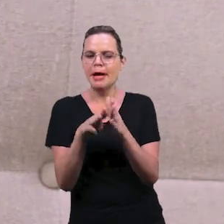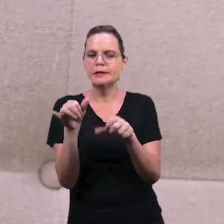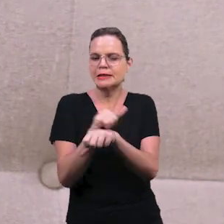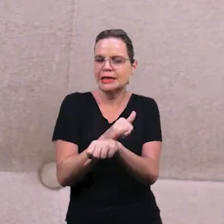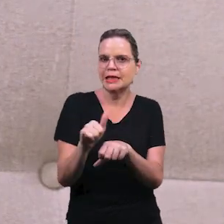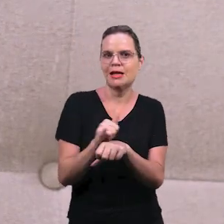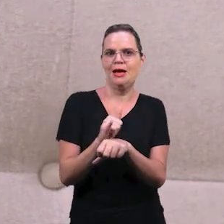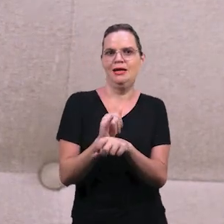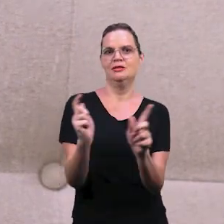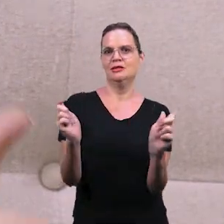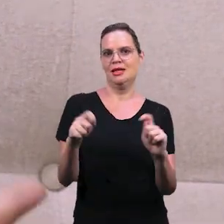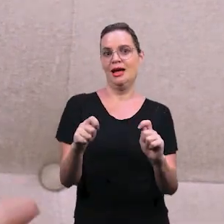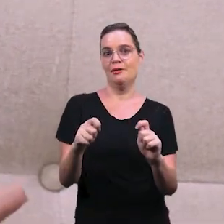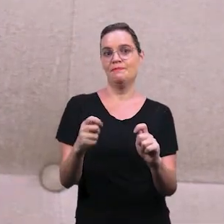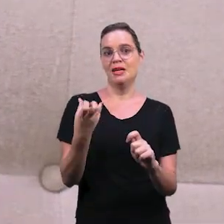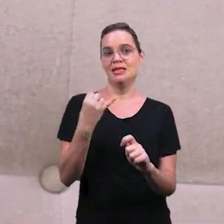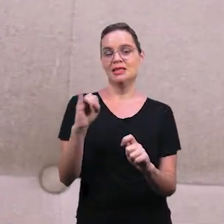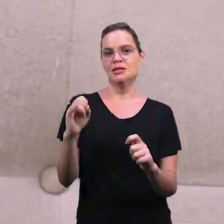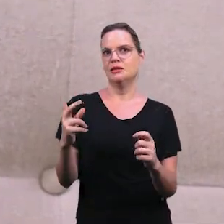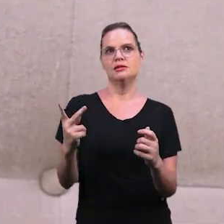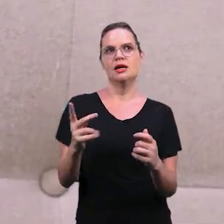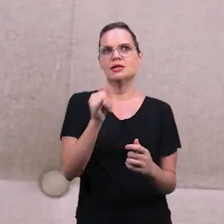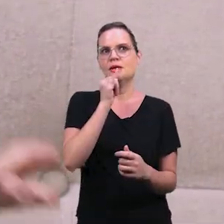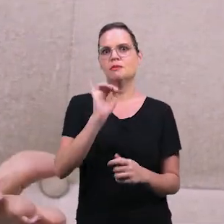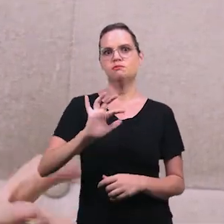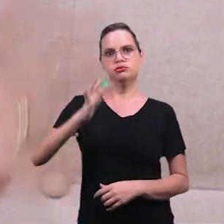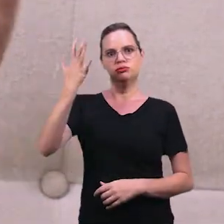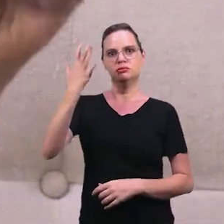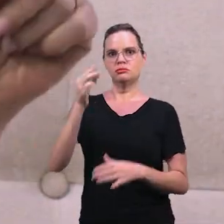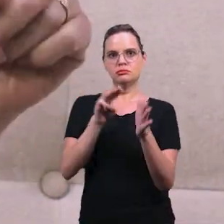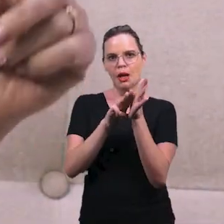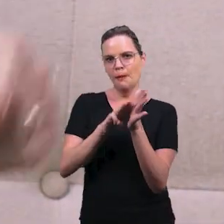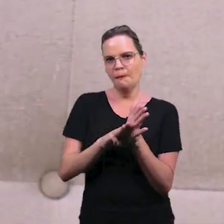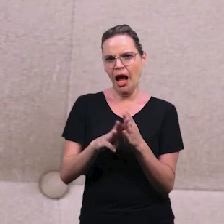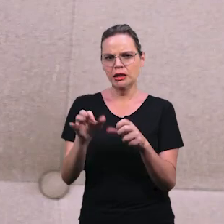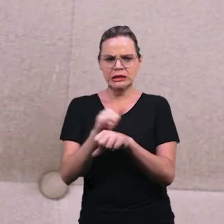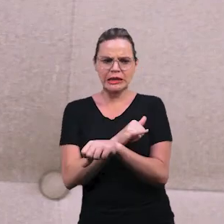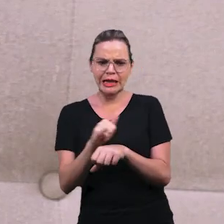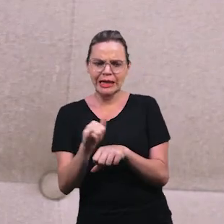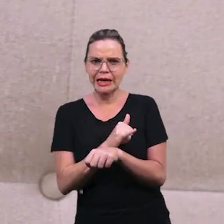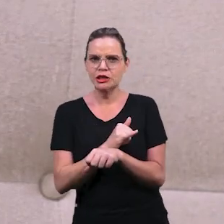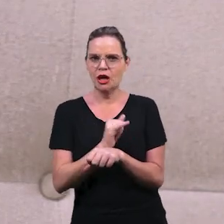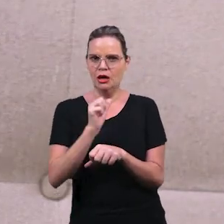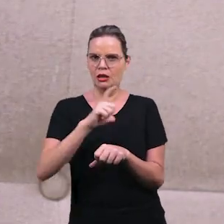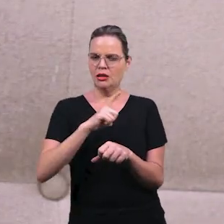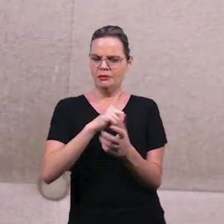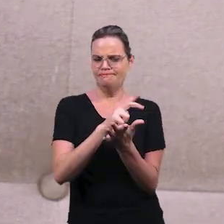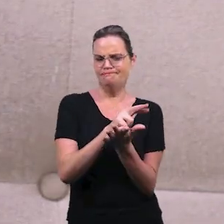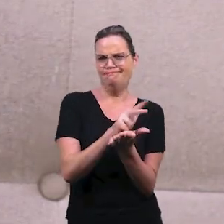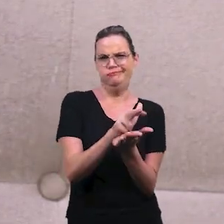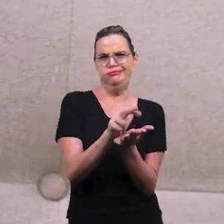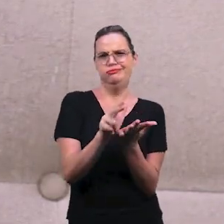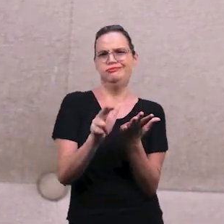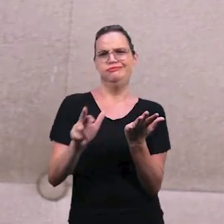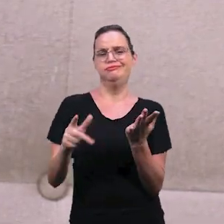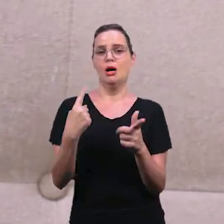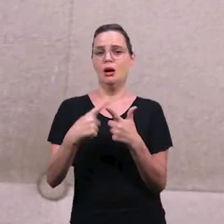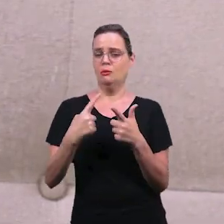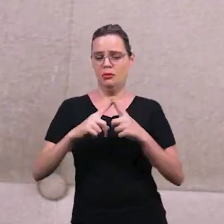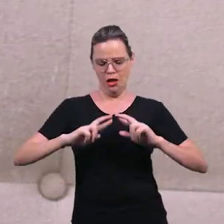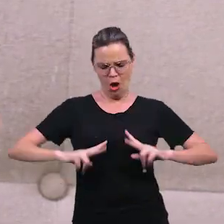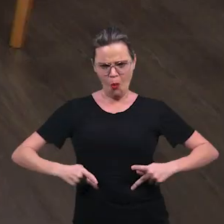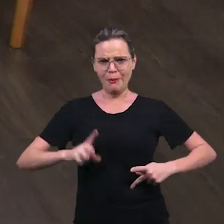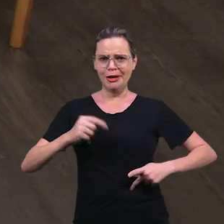dependendo dos acontecimentos, esses métodos, né, essas maneiras, elas serão diversas. Porque o